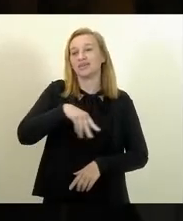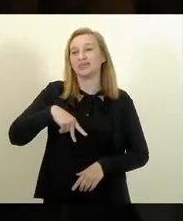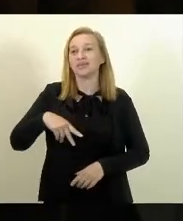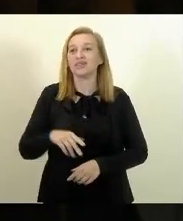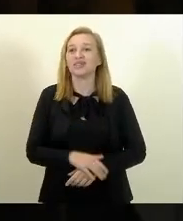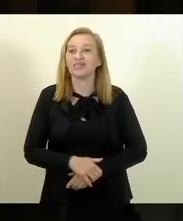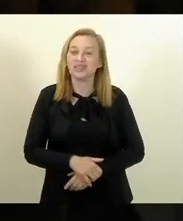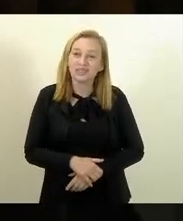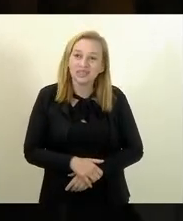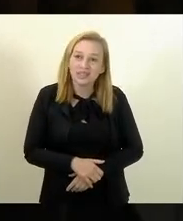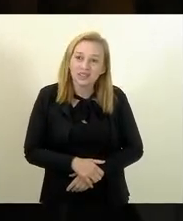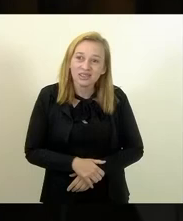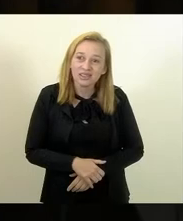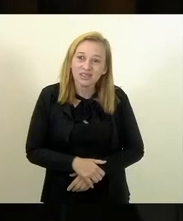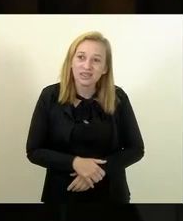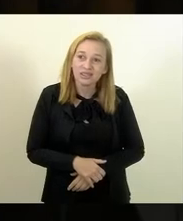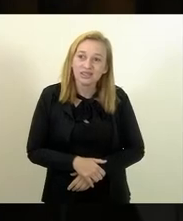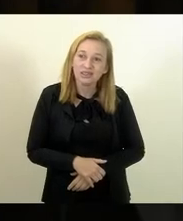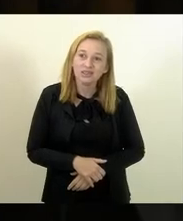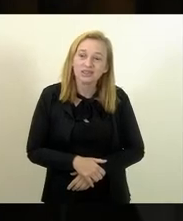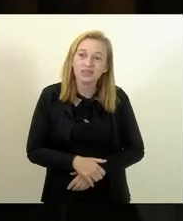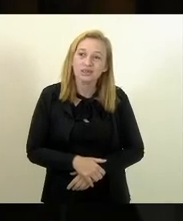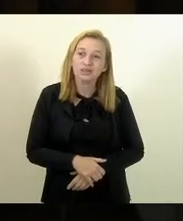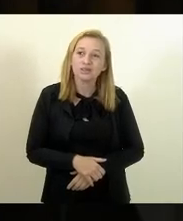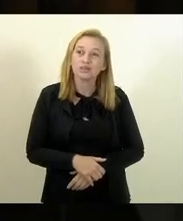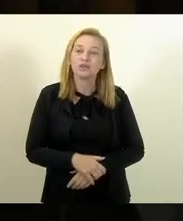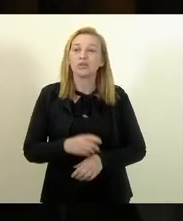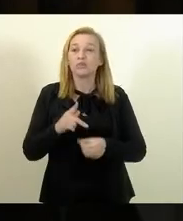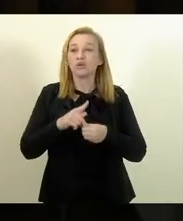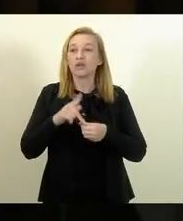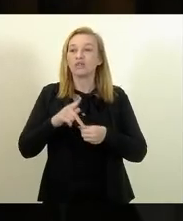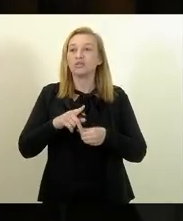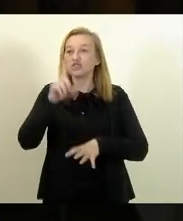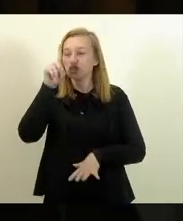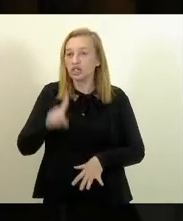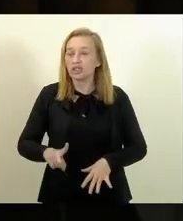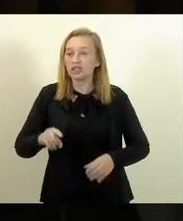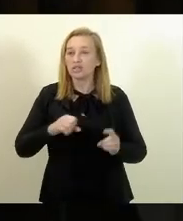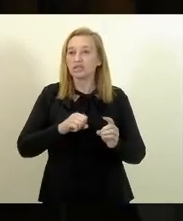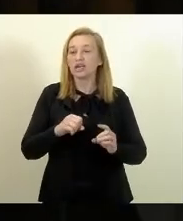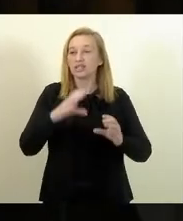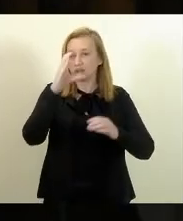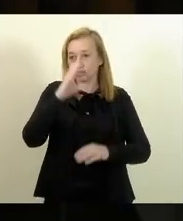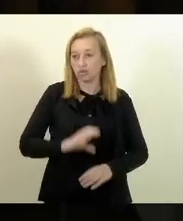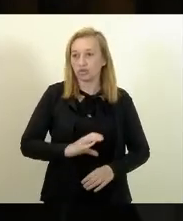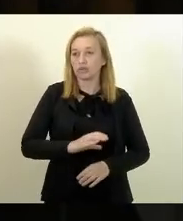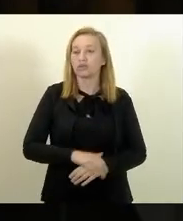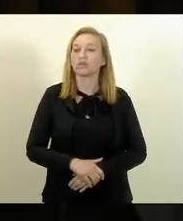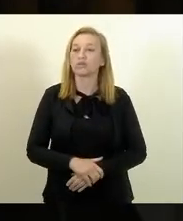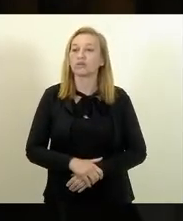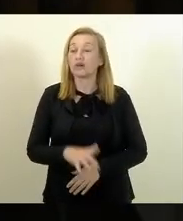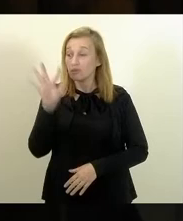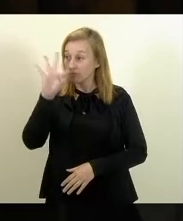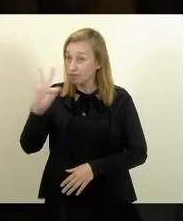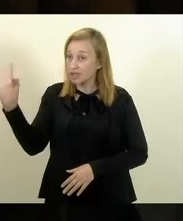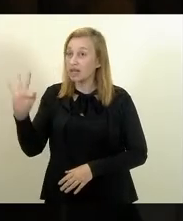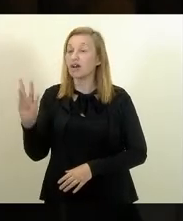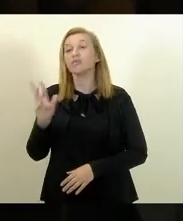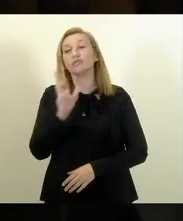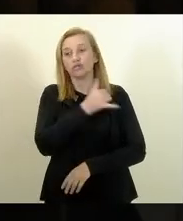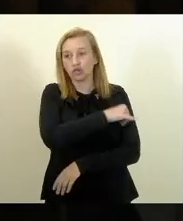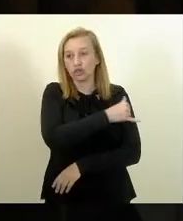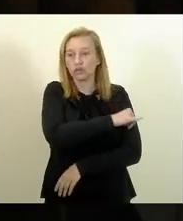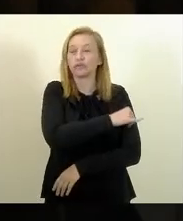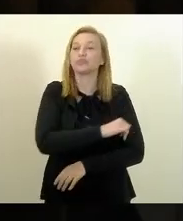Eu cito aqui, acumula a função de procurador regional de direitos do cidadão adjunto no Ministério Público Federal do Rio de Janeiro.